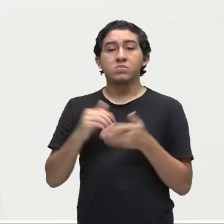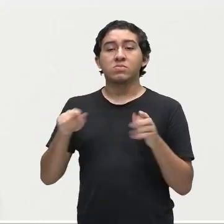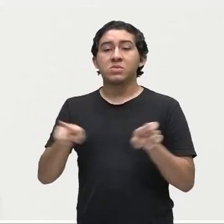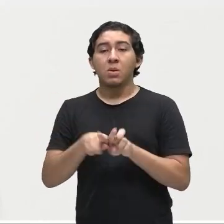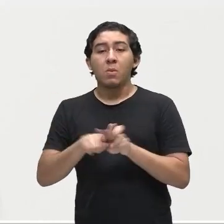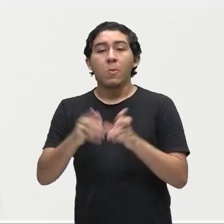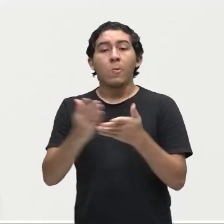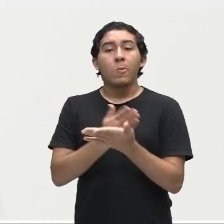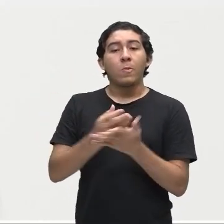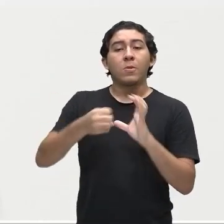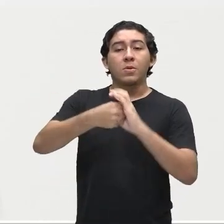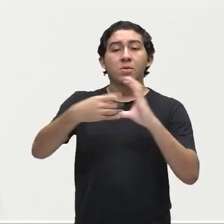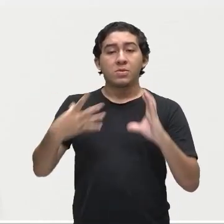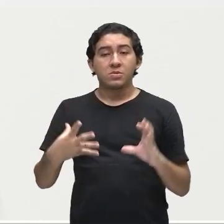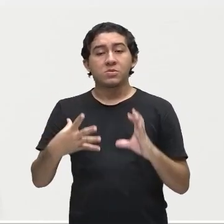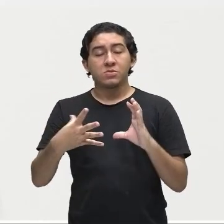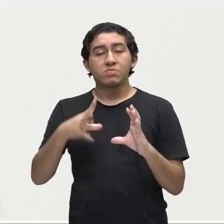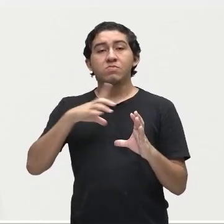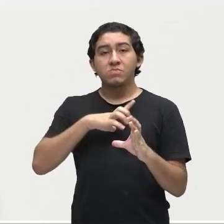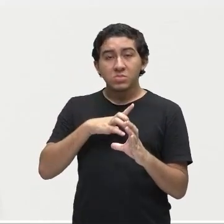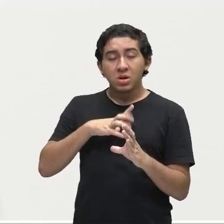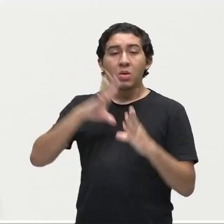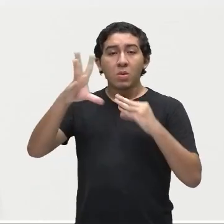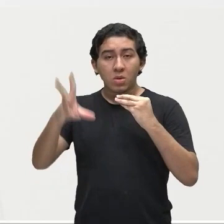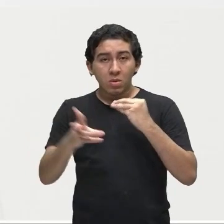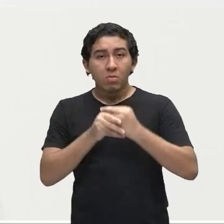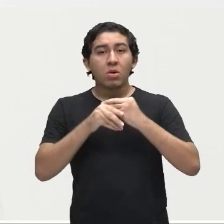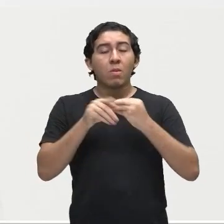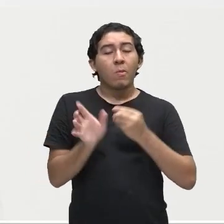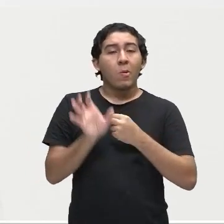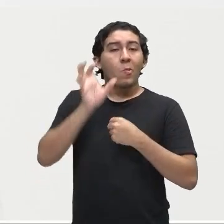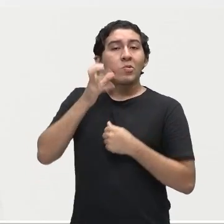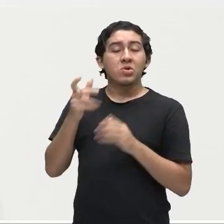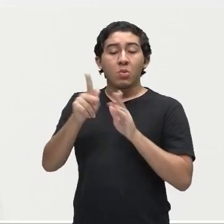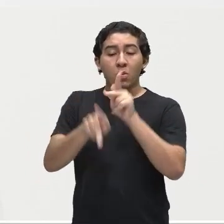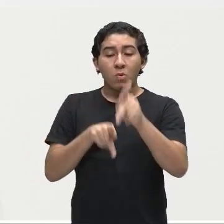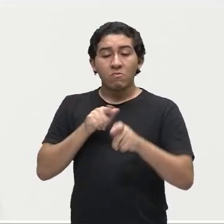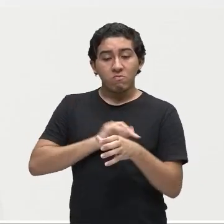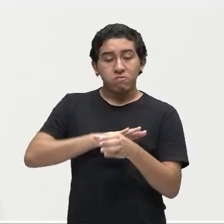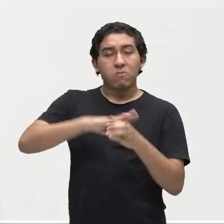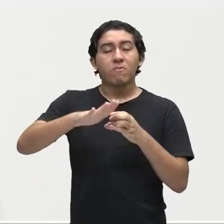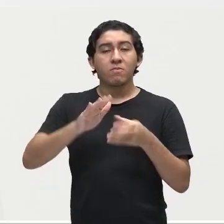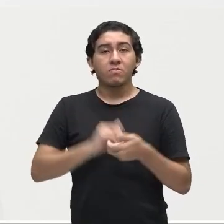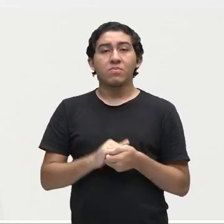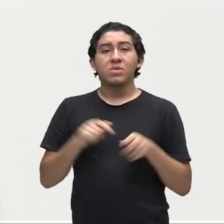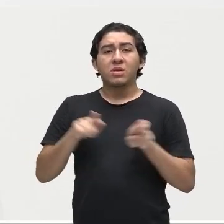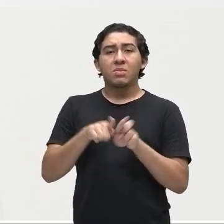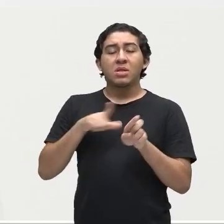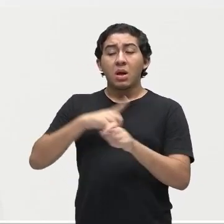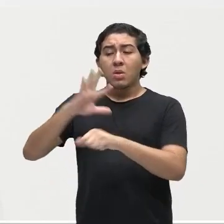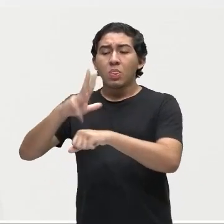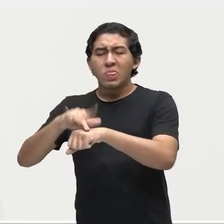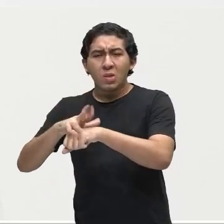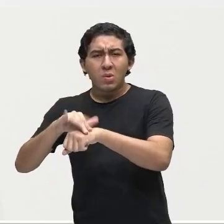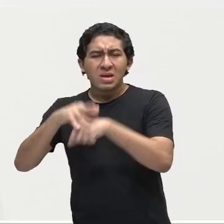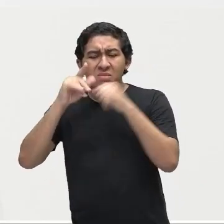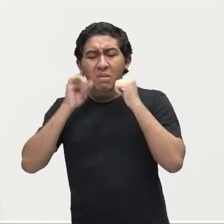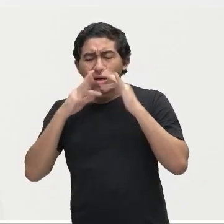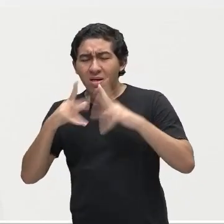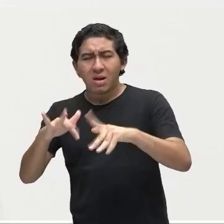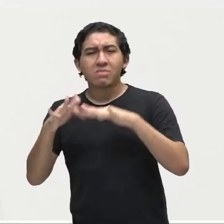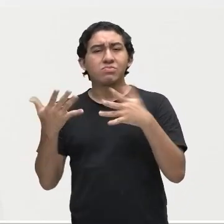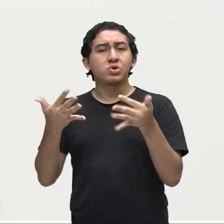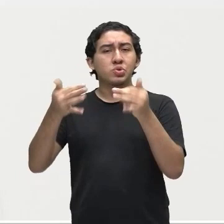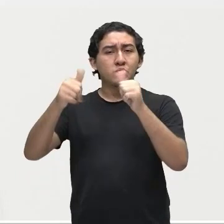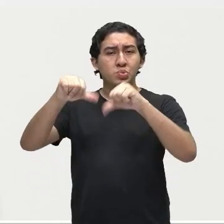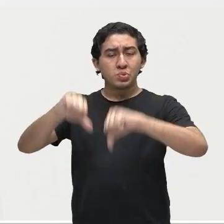que houvesse esse aumento da população. Vamos ver a diminuição das epidemias a partir do século VIII. Então a